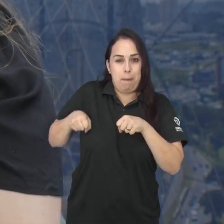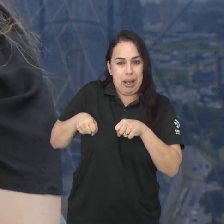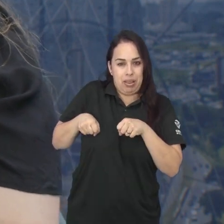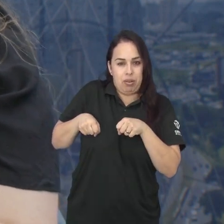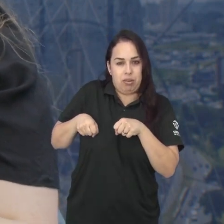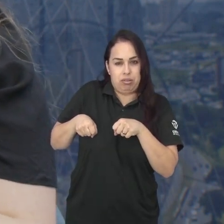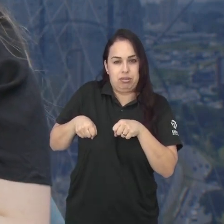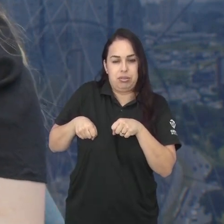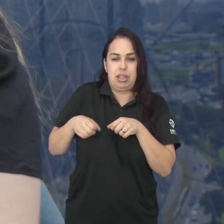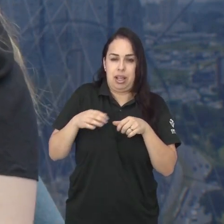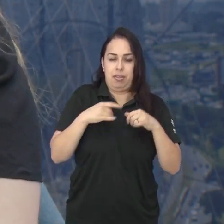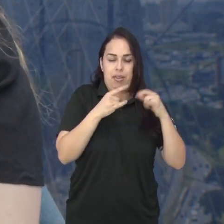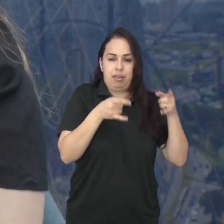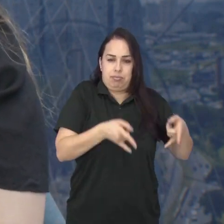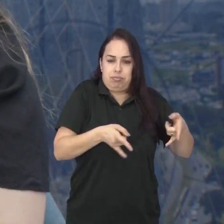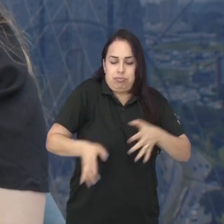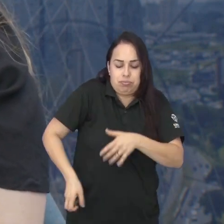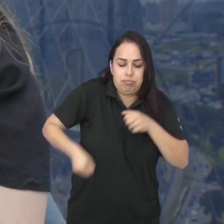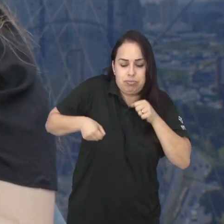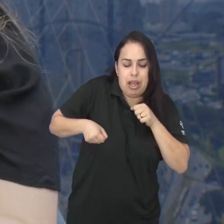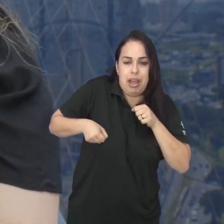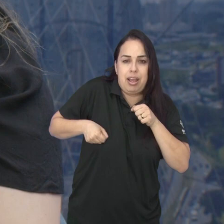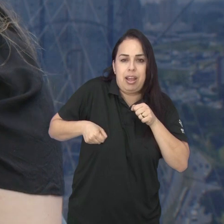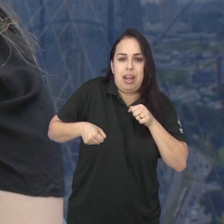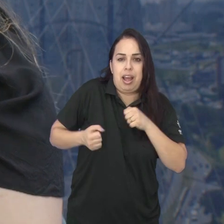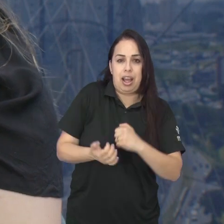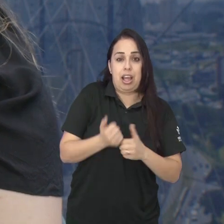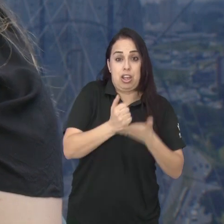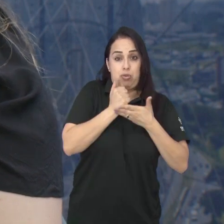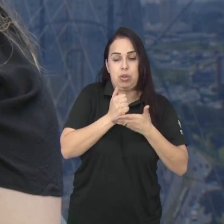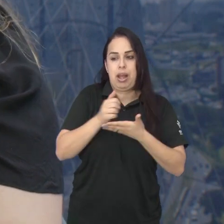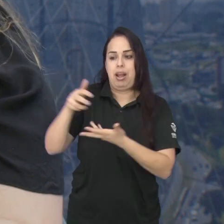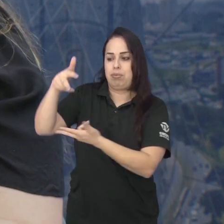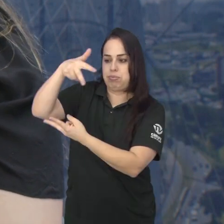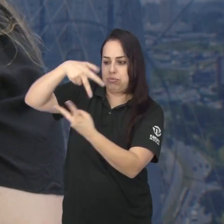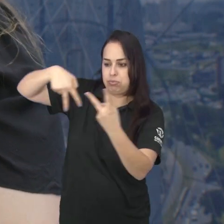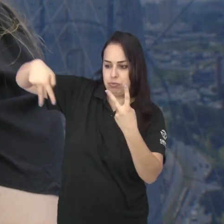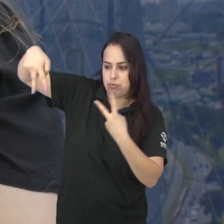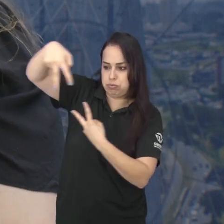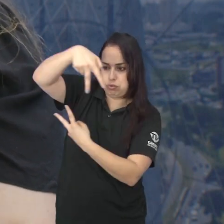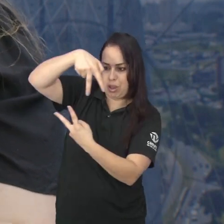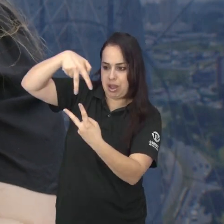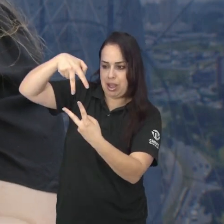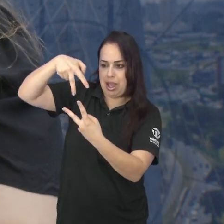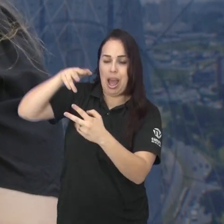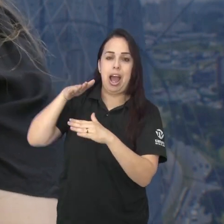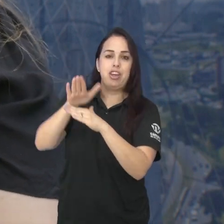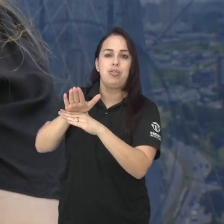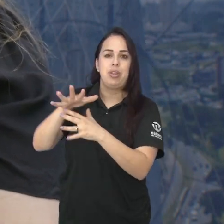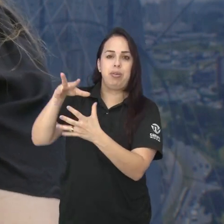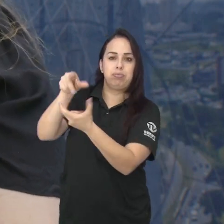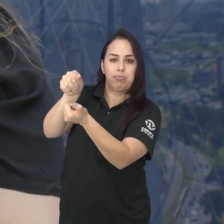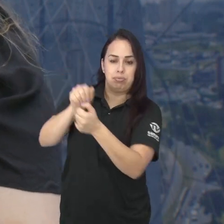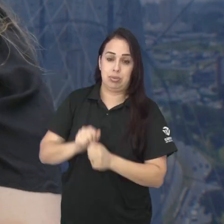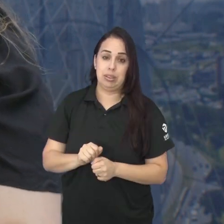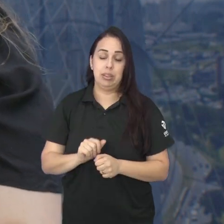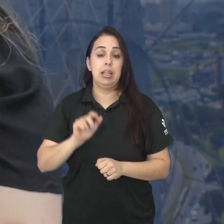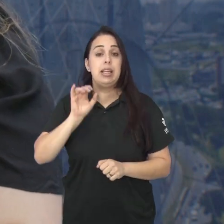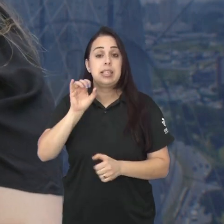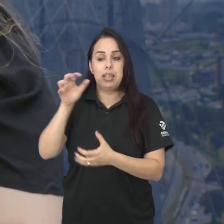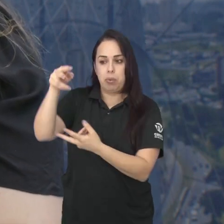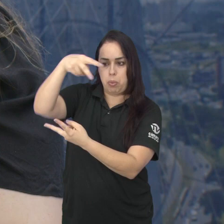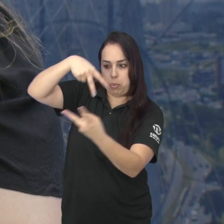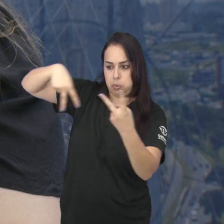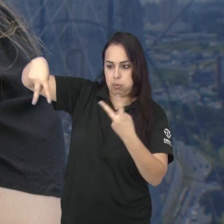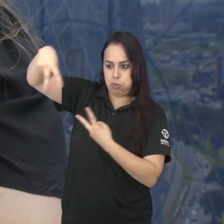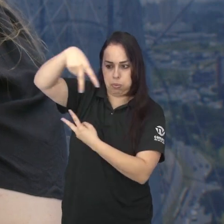é extremamente importante. Por quê? Se a gente não tivesse atmosfera, o que aconteceria? A gente